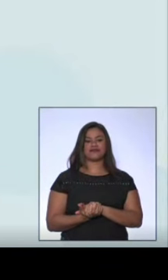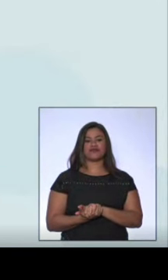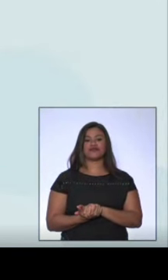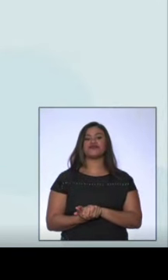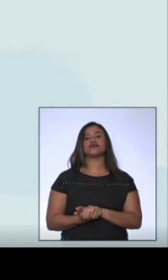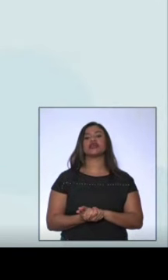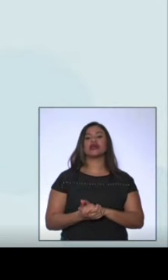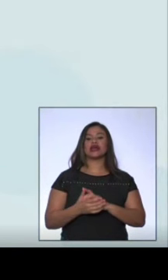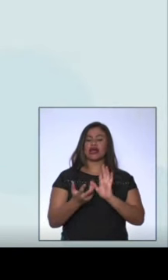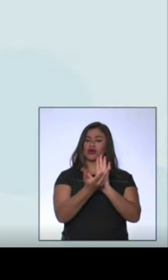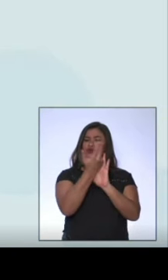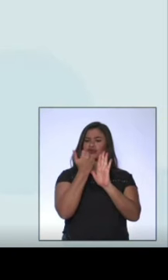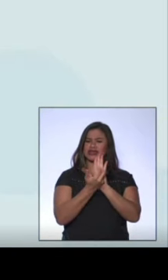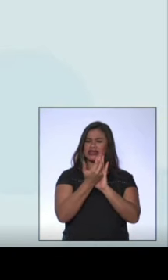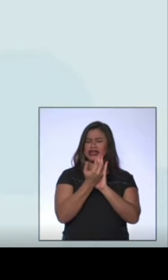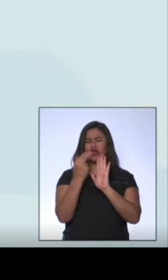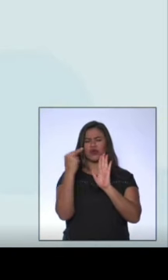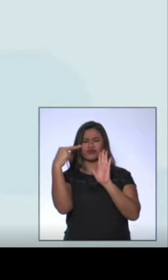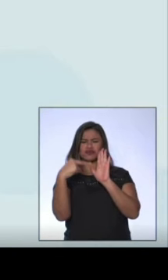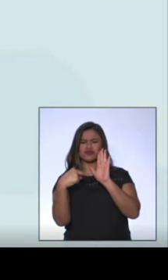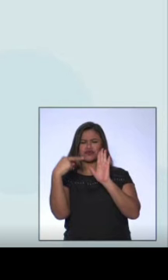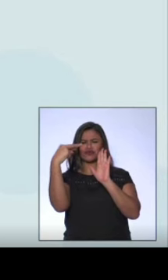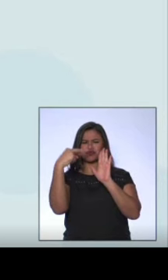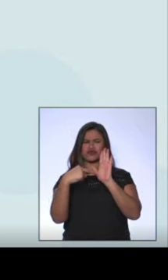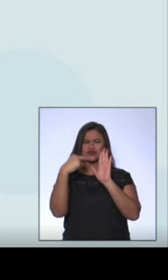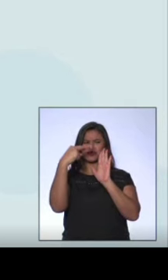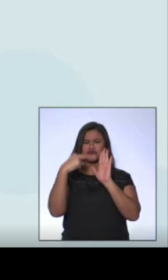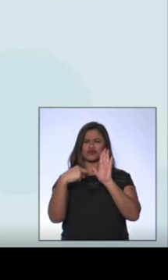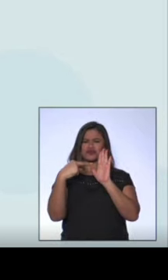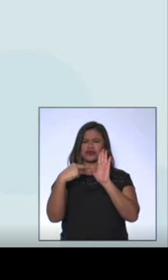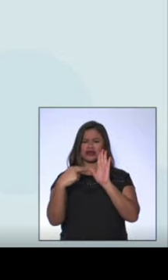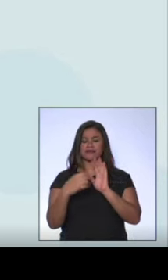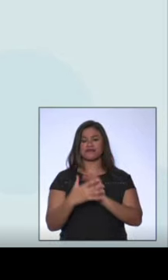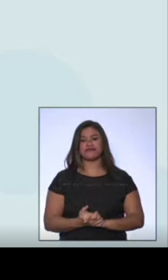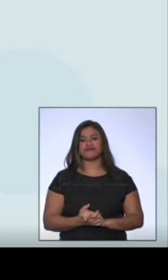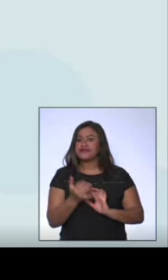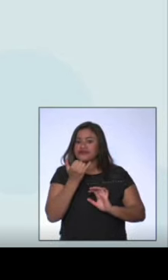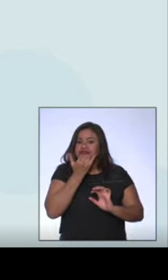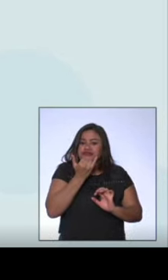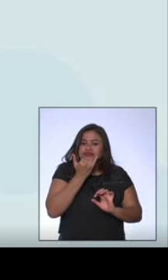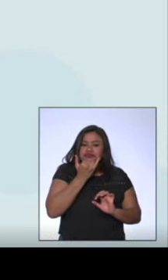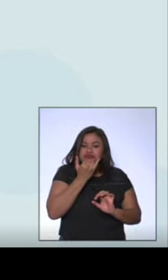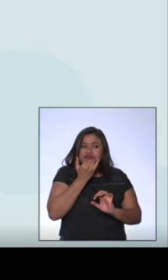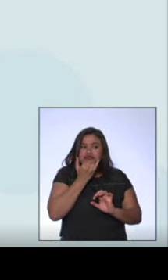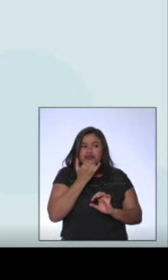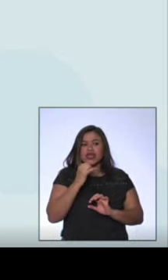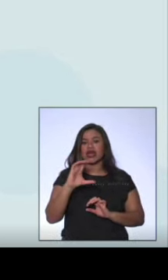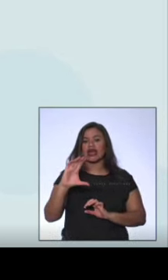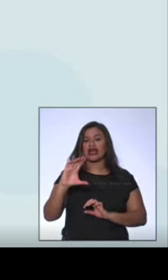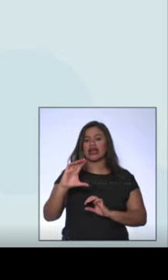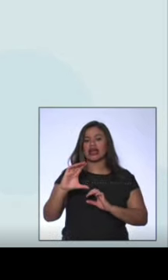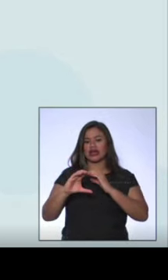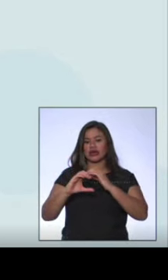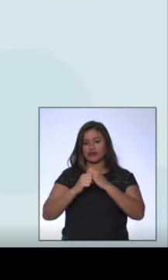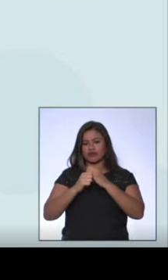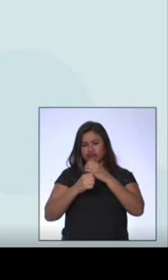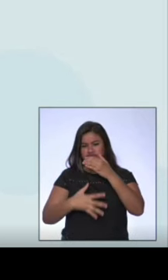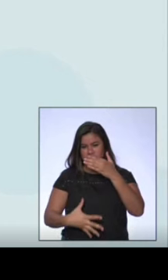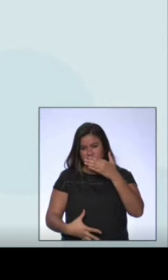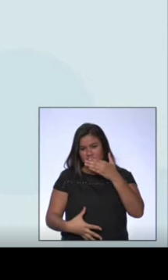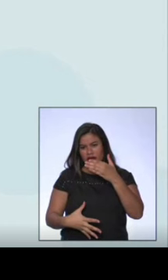uma leitura desta imagem? É possível Abra o perceber? chat, desculpa, professor. Abra o chat para nós, por favor. Só,